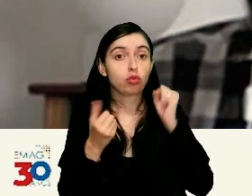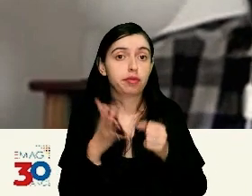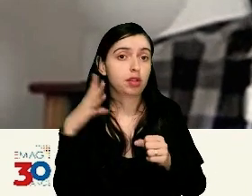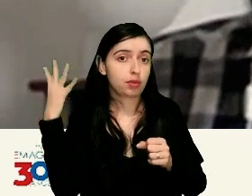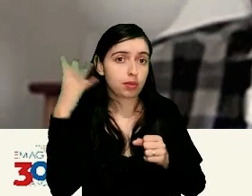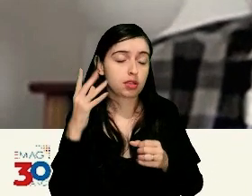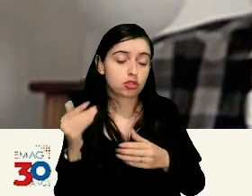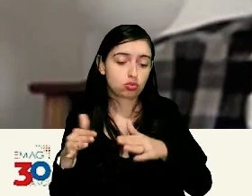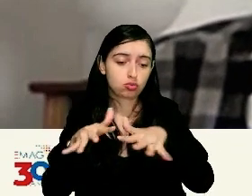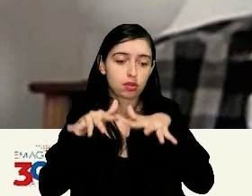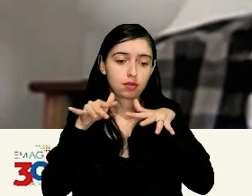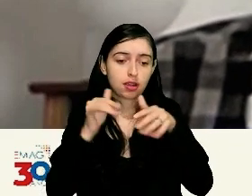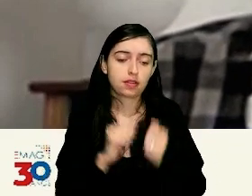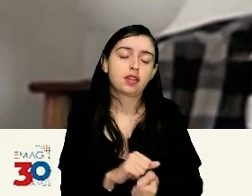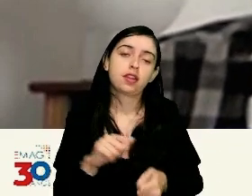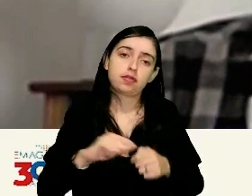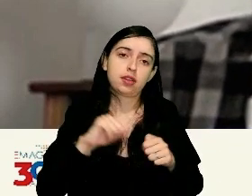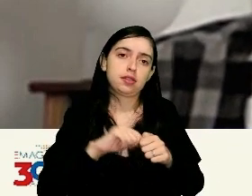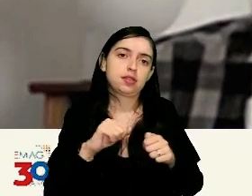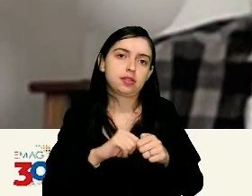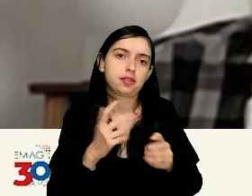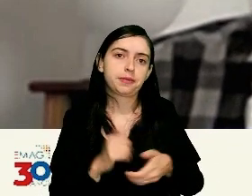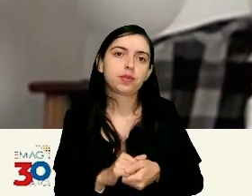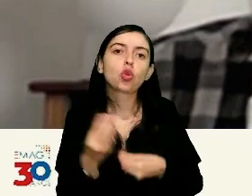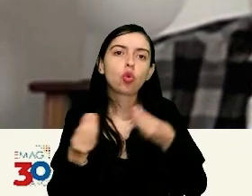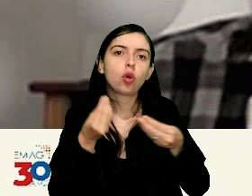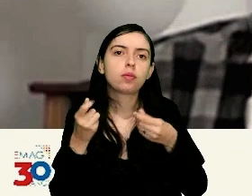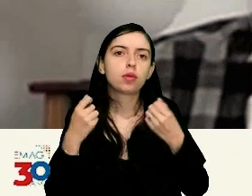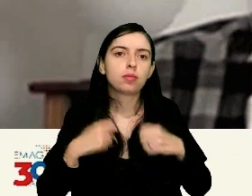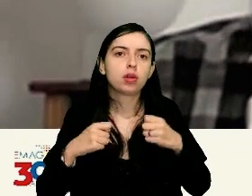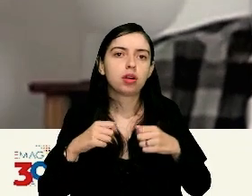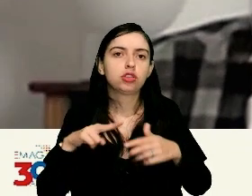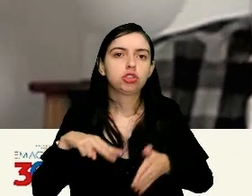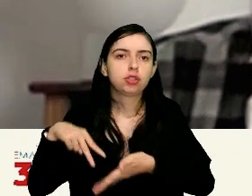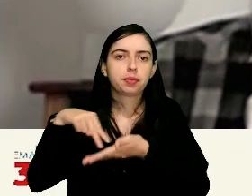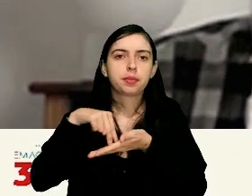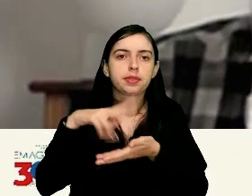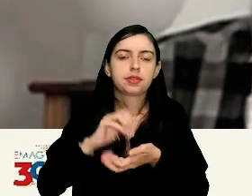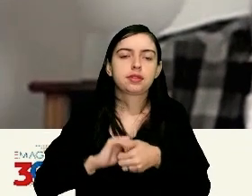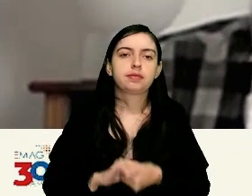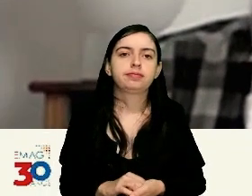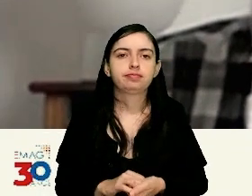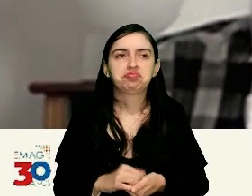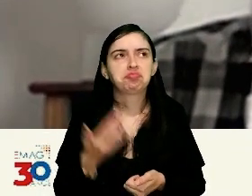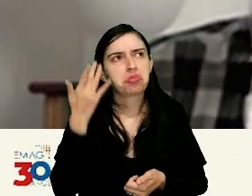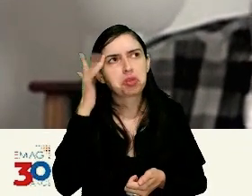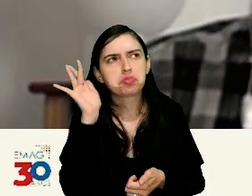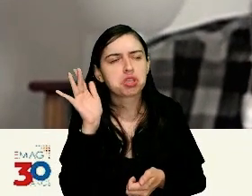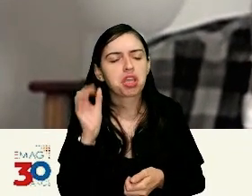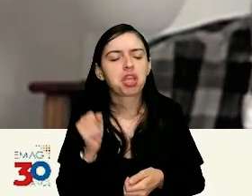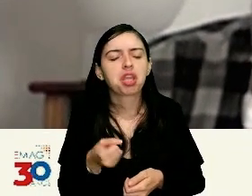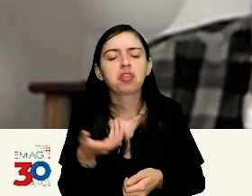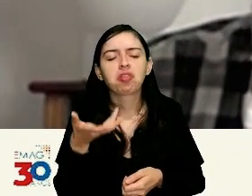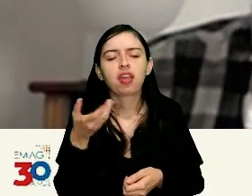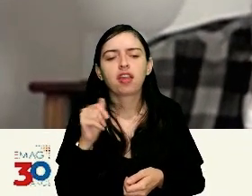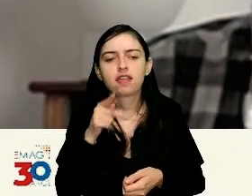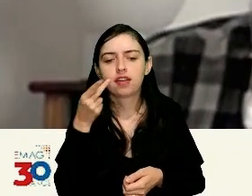a fazer e como eles podem se reposicionar? Eu não sei quem gostaria de falar primeiro.